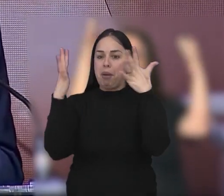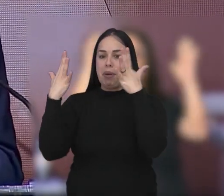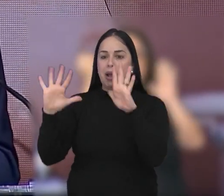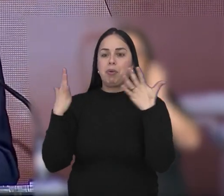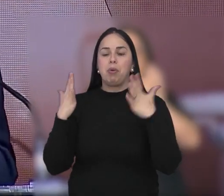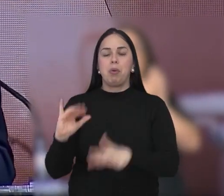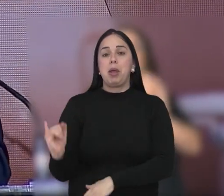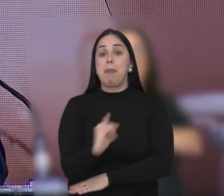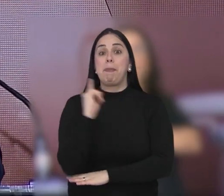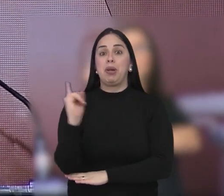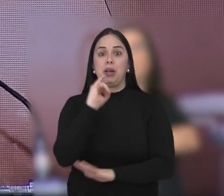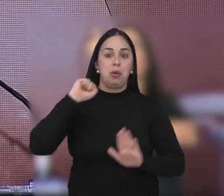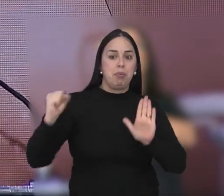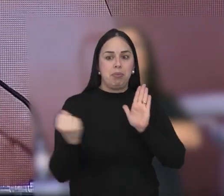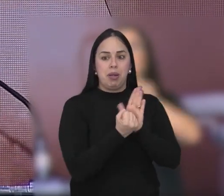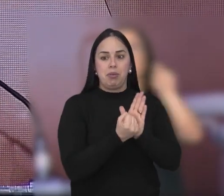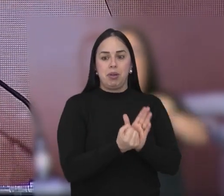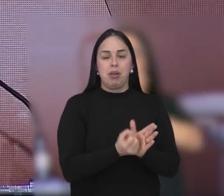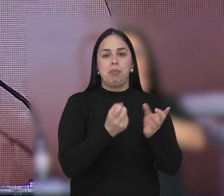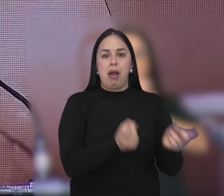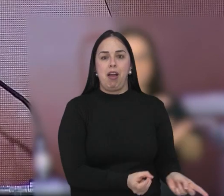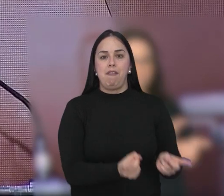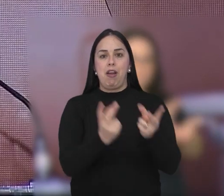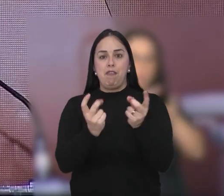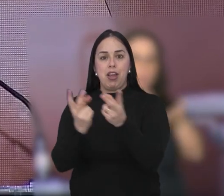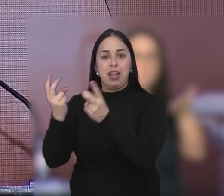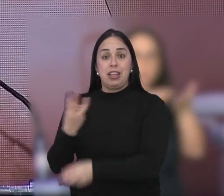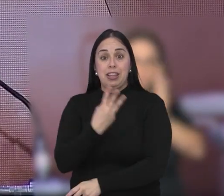muito importante, com a aprovação do financiamento